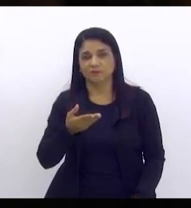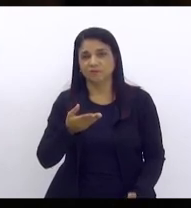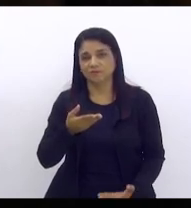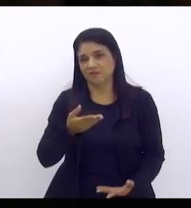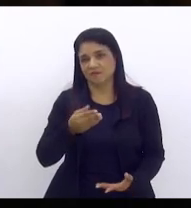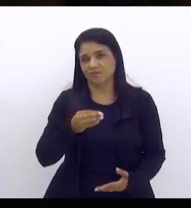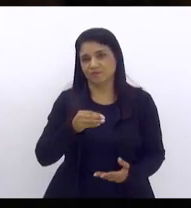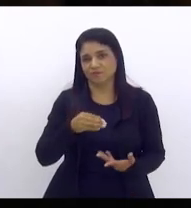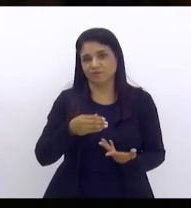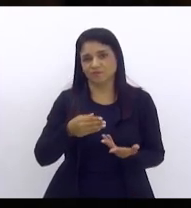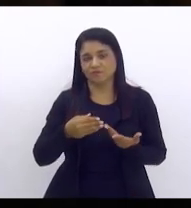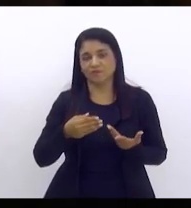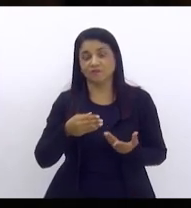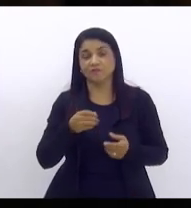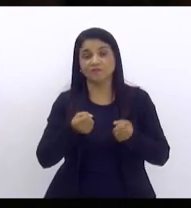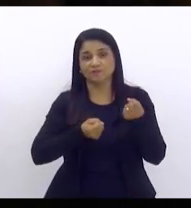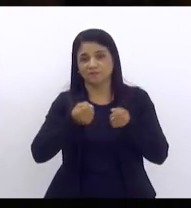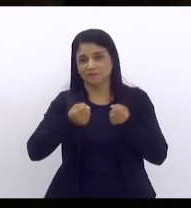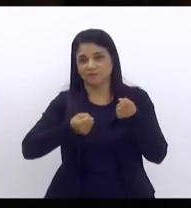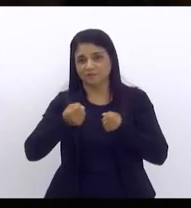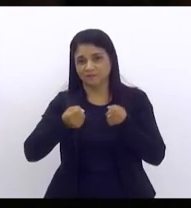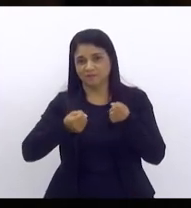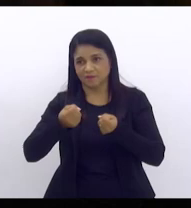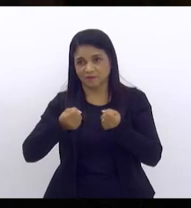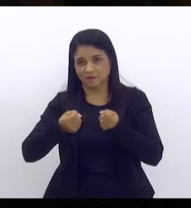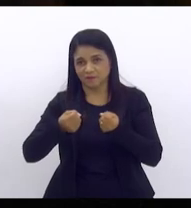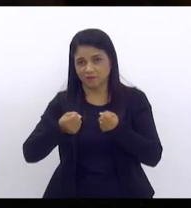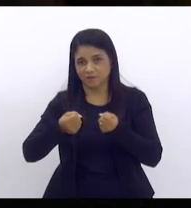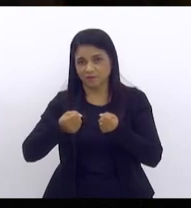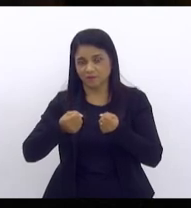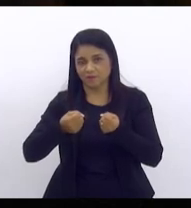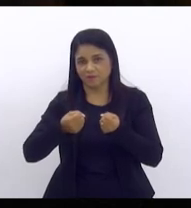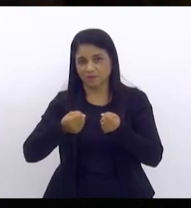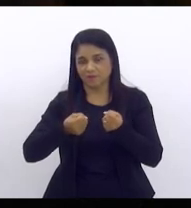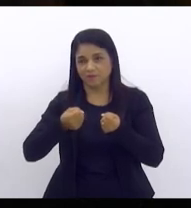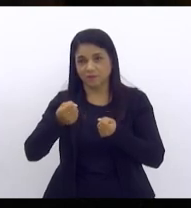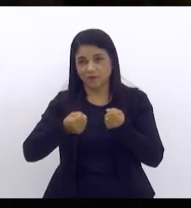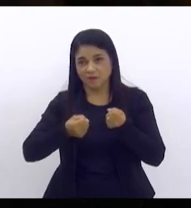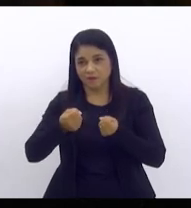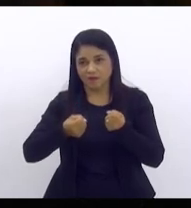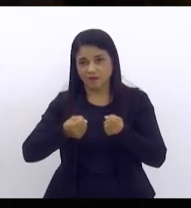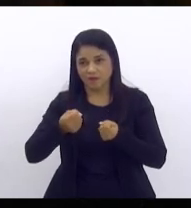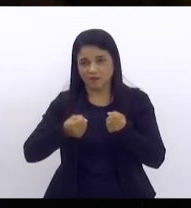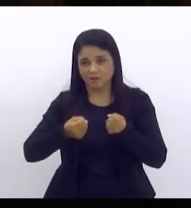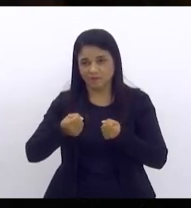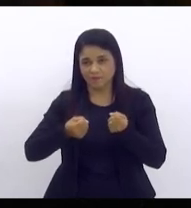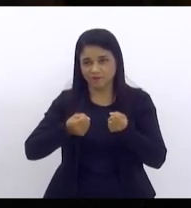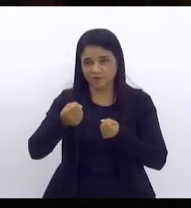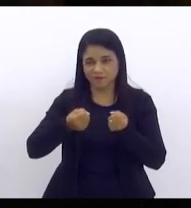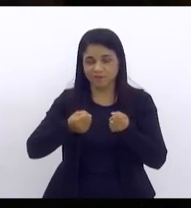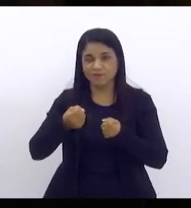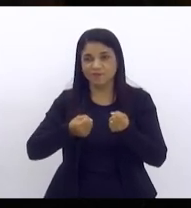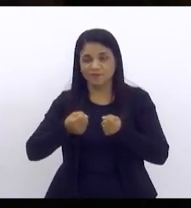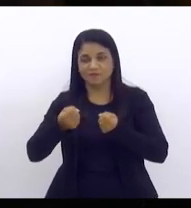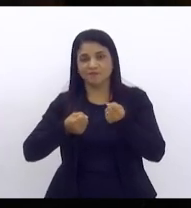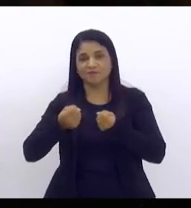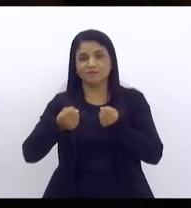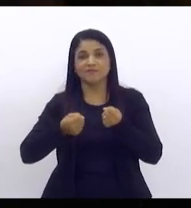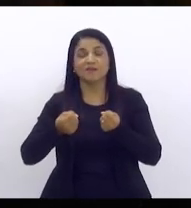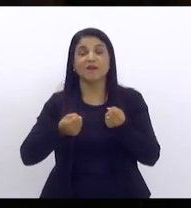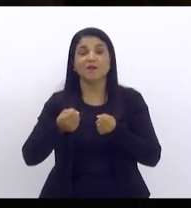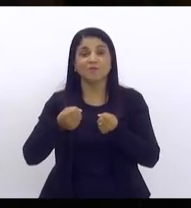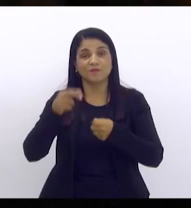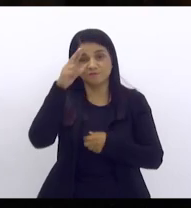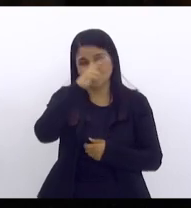os carros para circular, se fossem ser vistoriados aleatoriamente nas